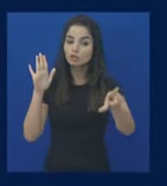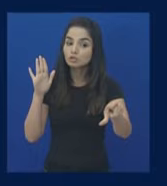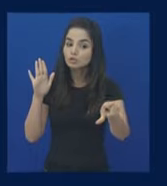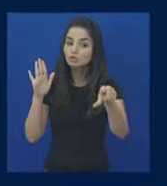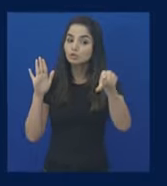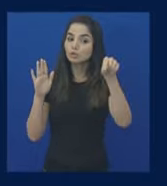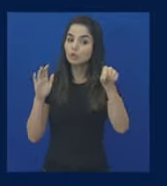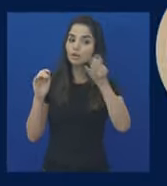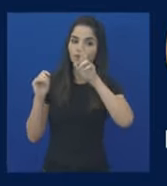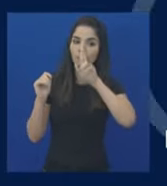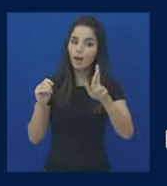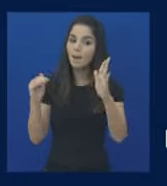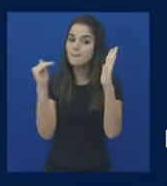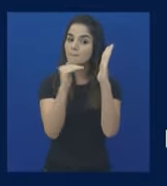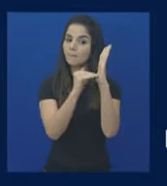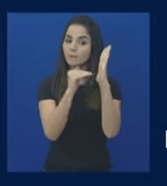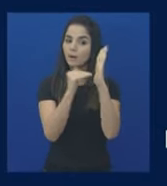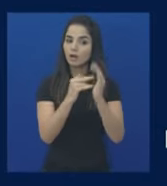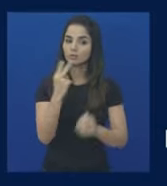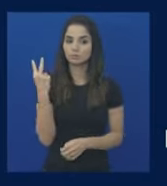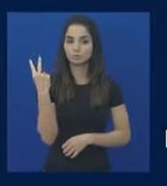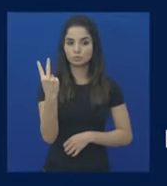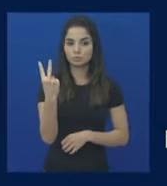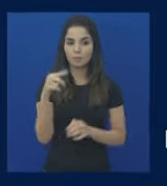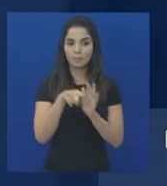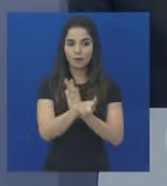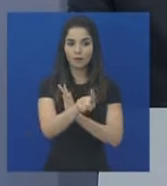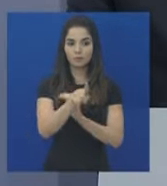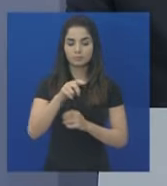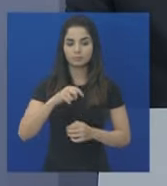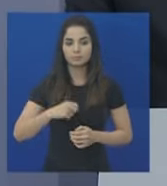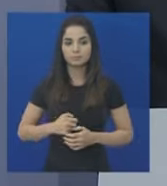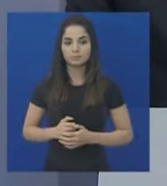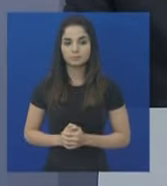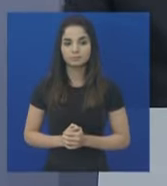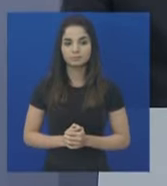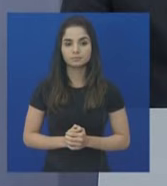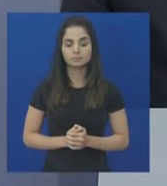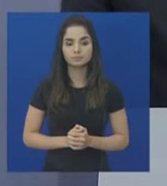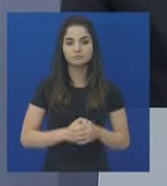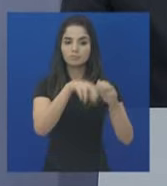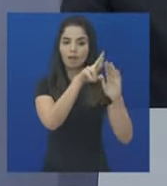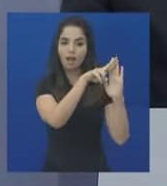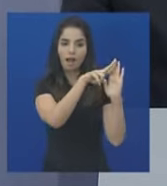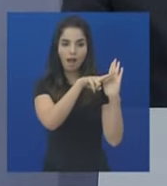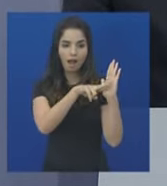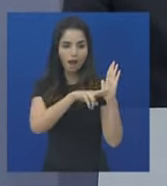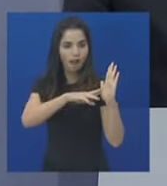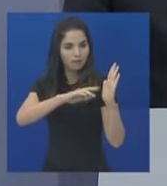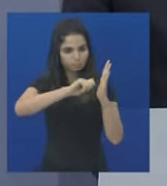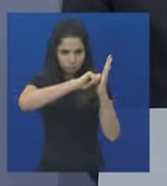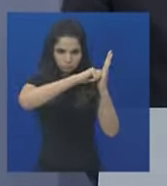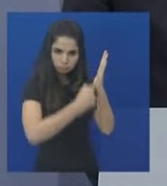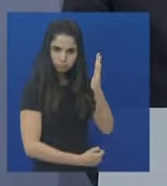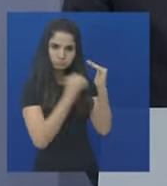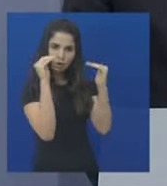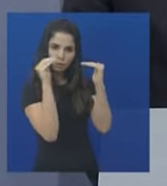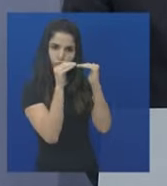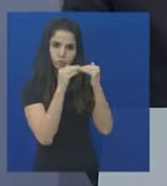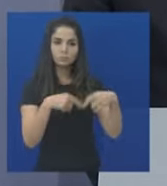responder a, no máximo, duas perguntas. Nas regras assinadas pelos candidatos, também está